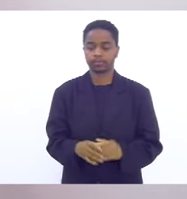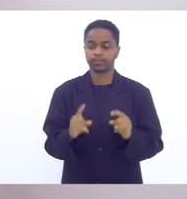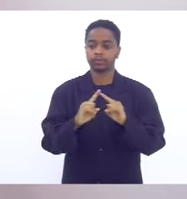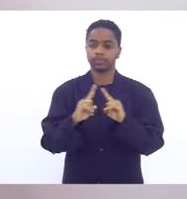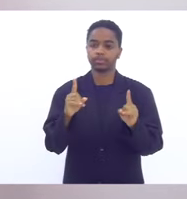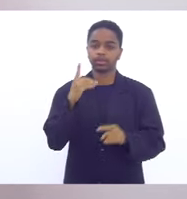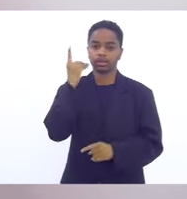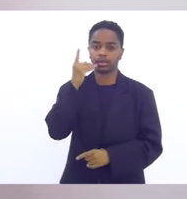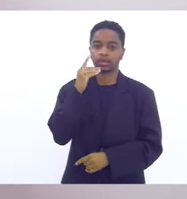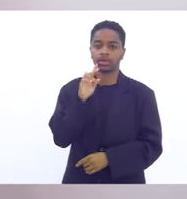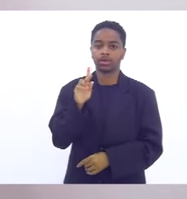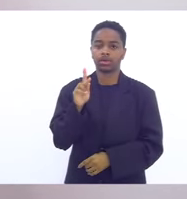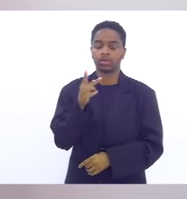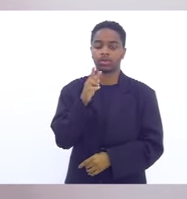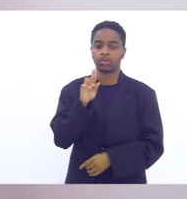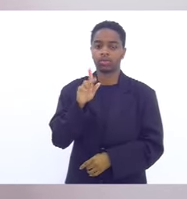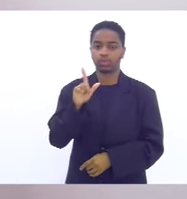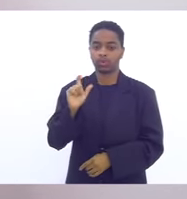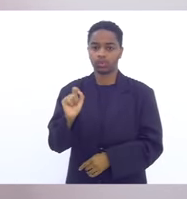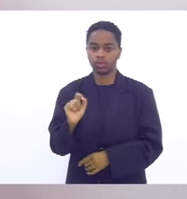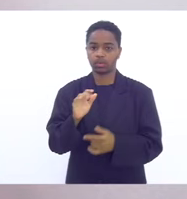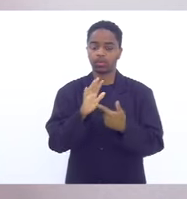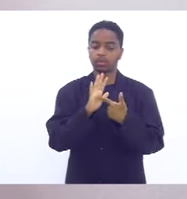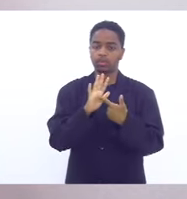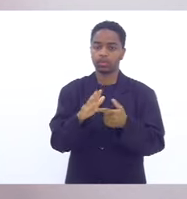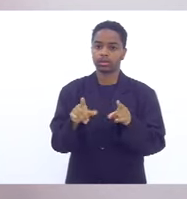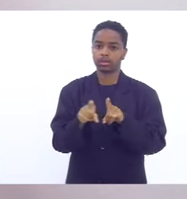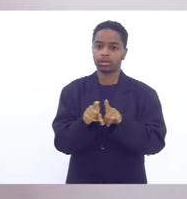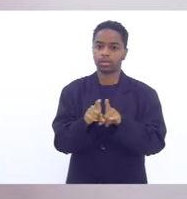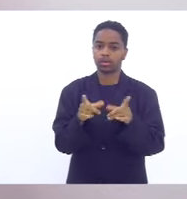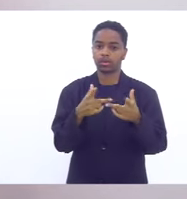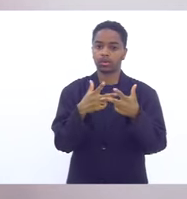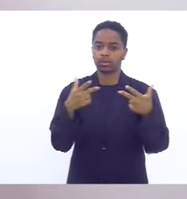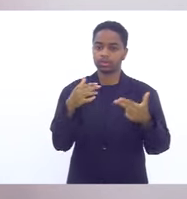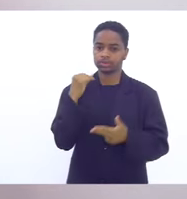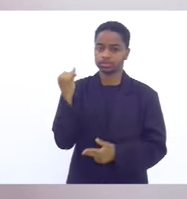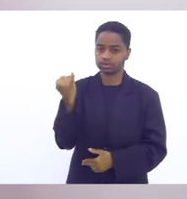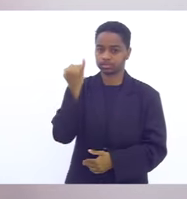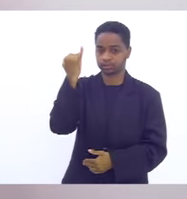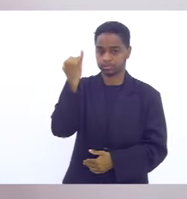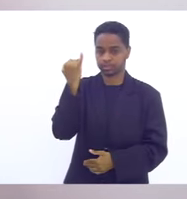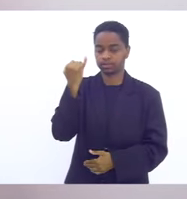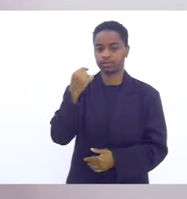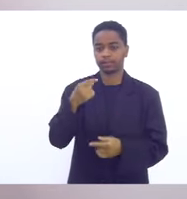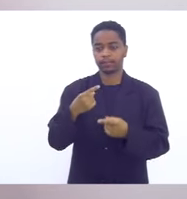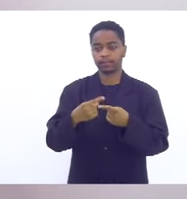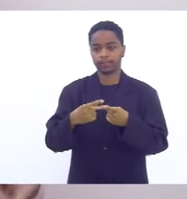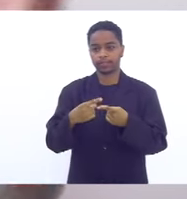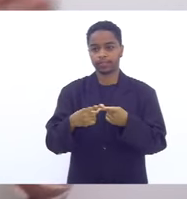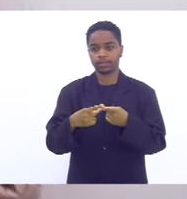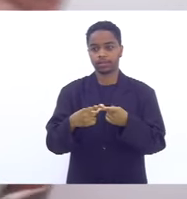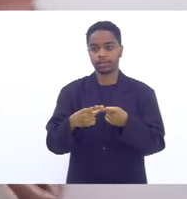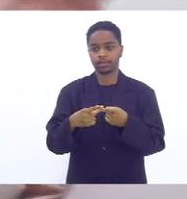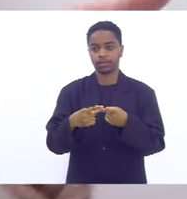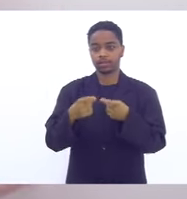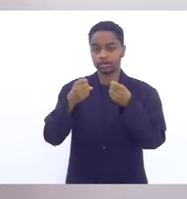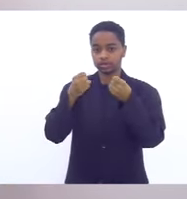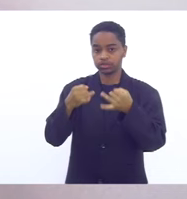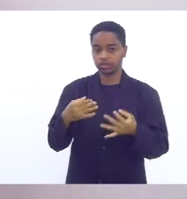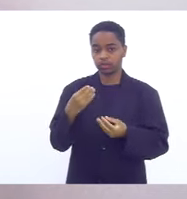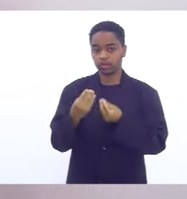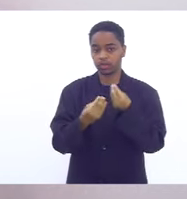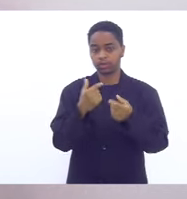deputado Hugo nos trouxe também elementos muito importantes, né, que esclareceu bastante os